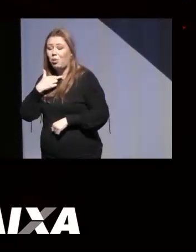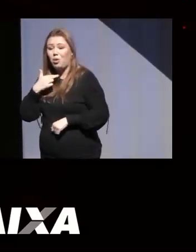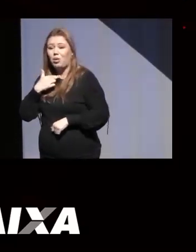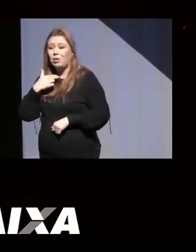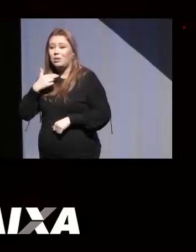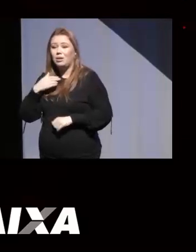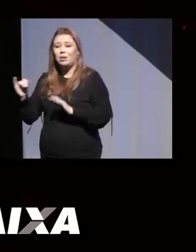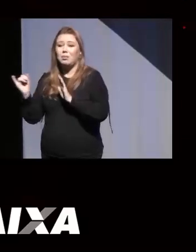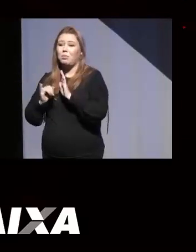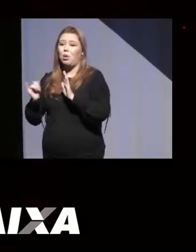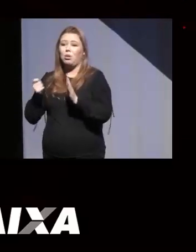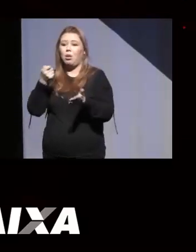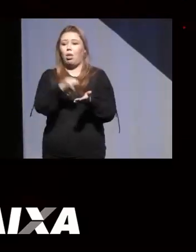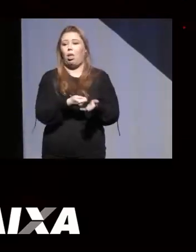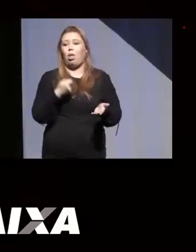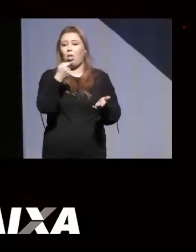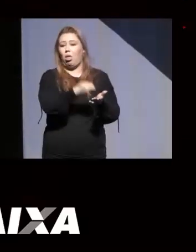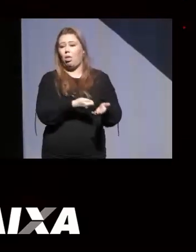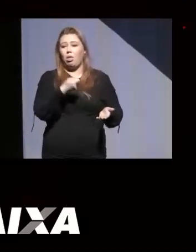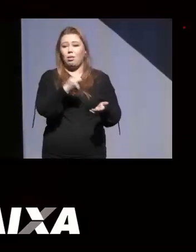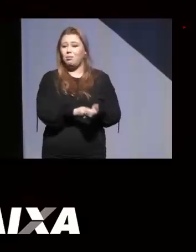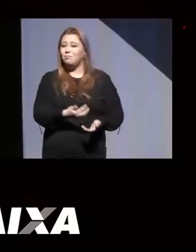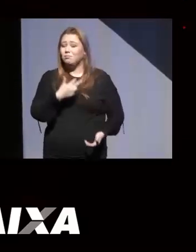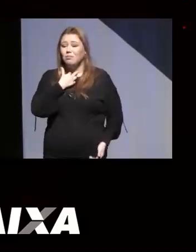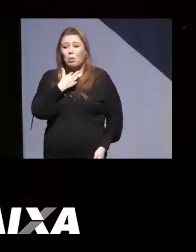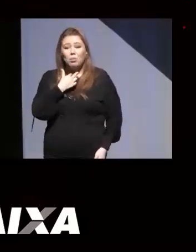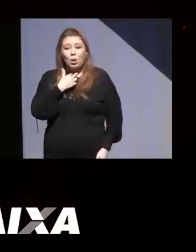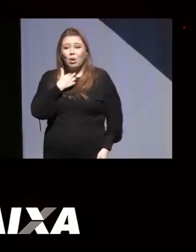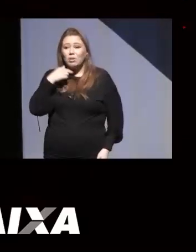da tributação, não pode